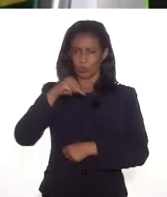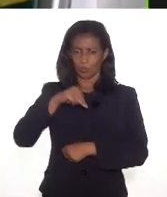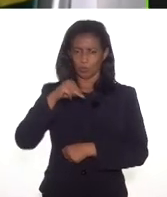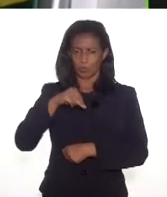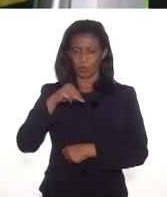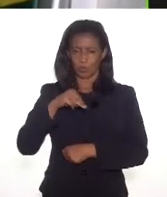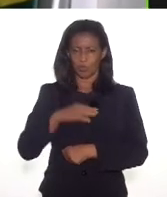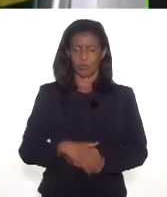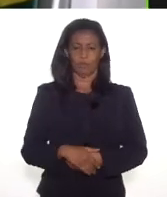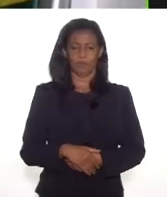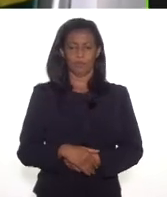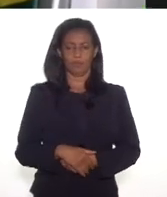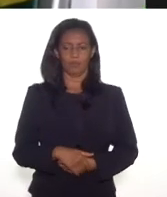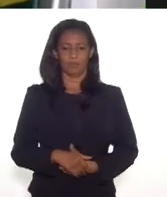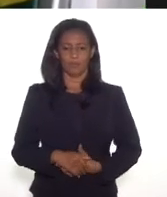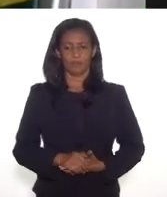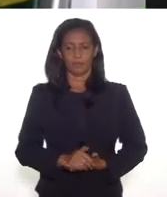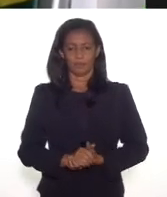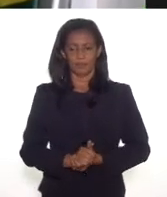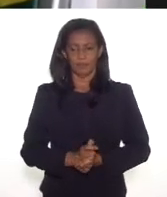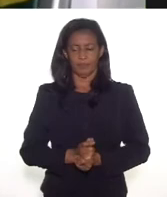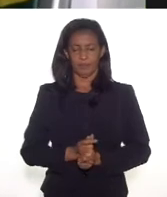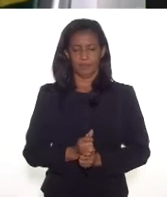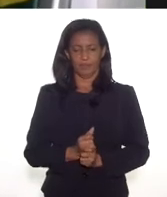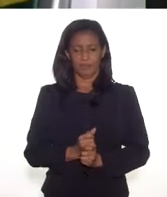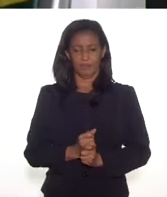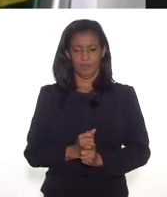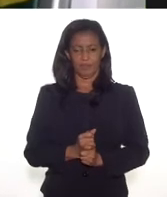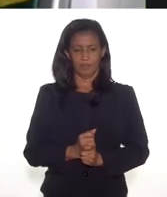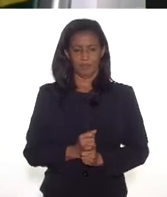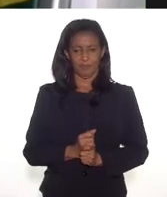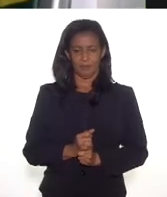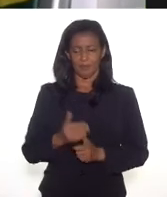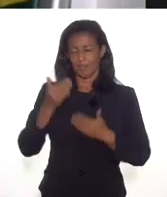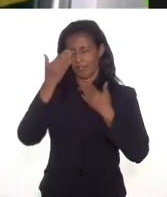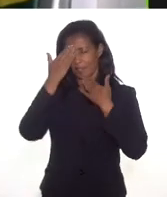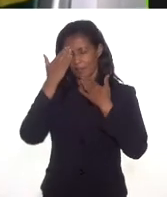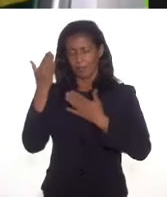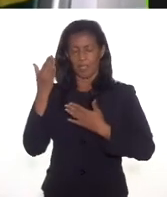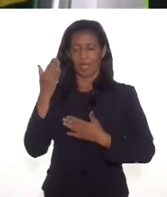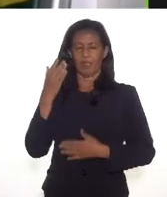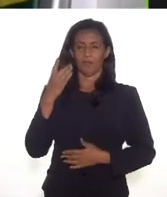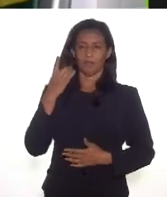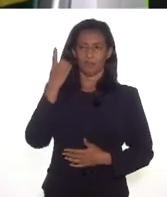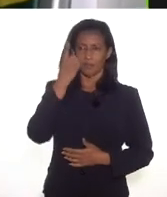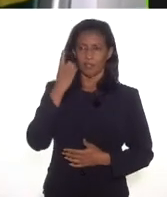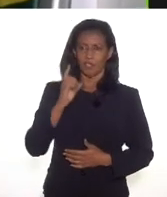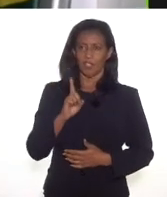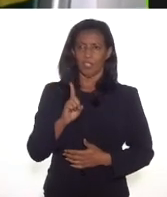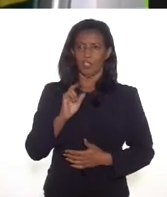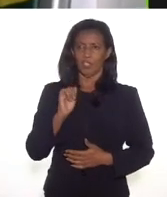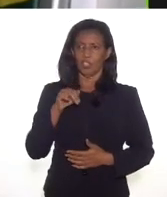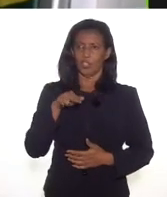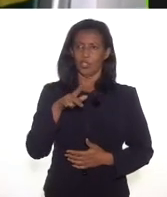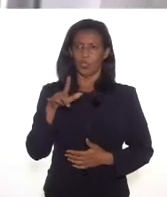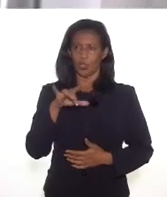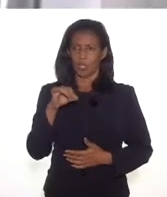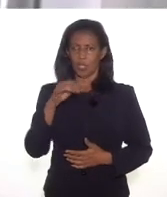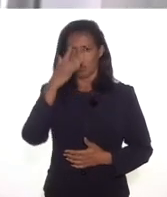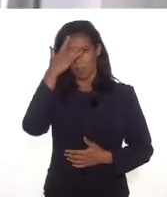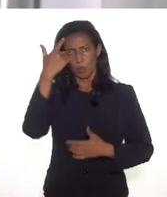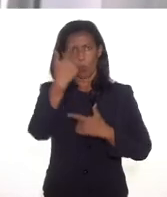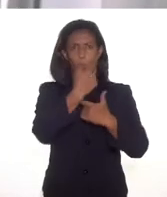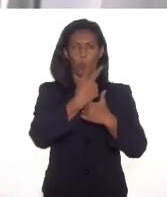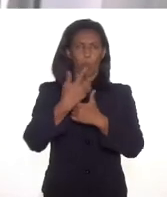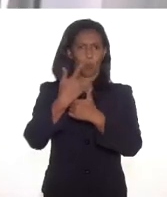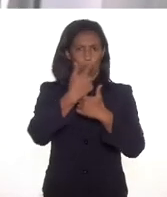ver com Vossa Excelência? Pois não, pois não. Obrigado, deputado Dionísio Lins, cidadãos e cidadãs que nos acompanham pela